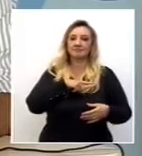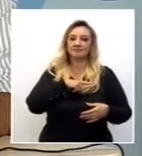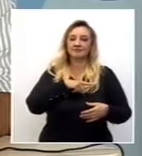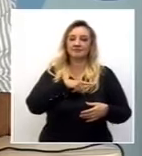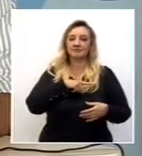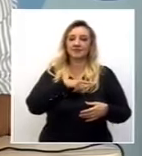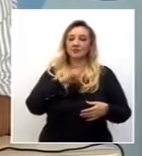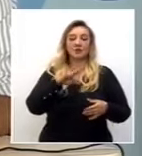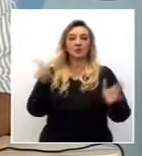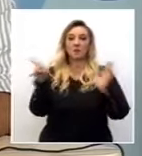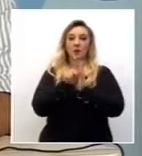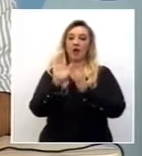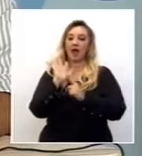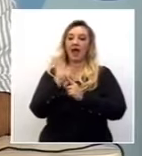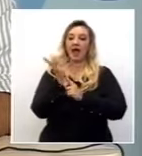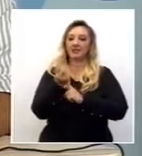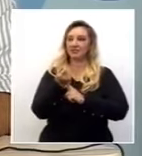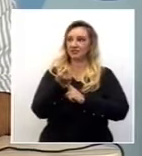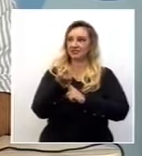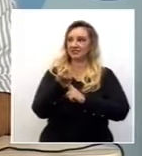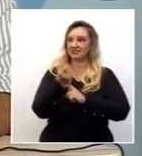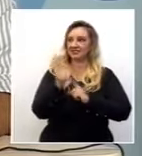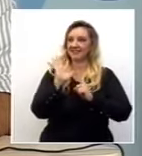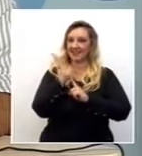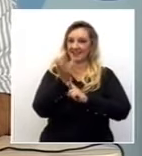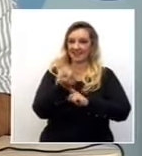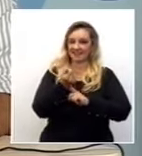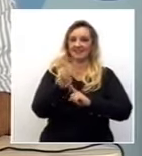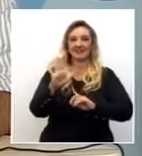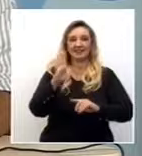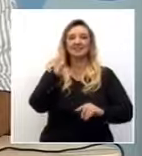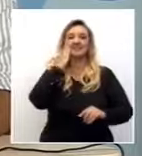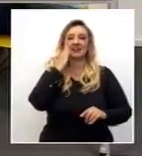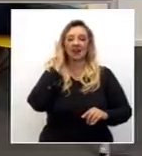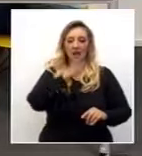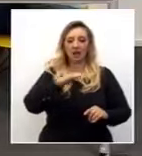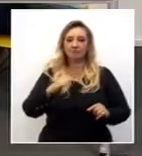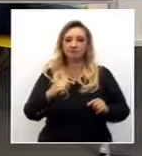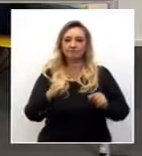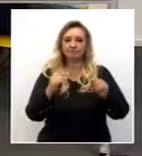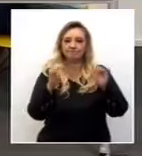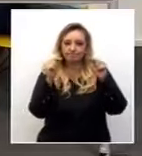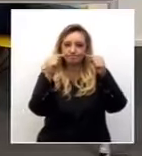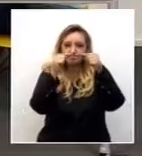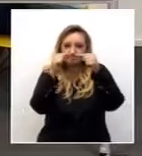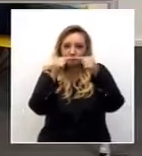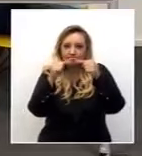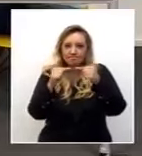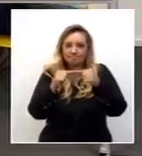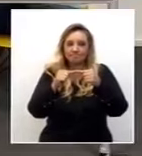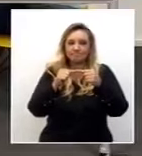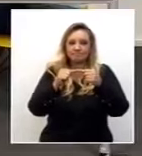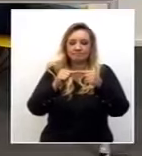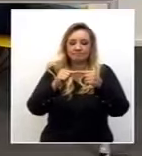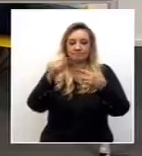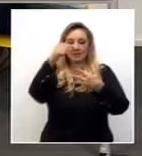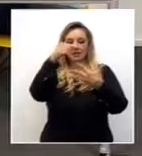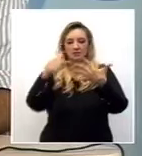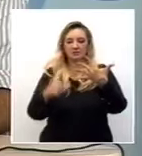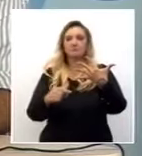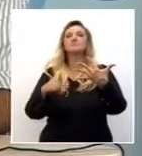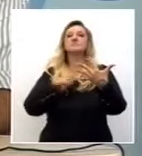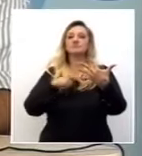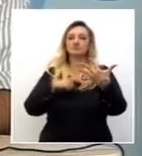voltado para a arte, né? Mas a gente sabe que os alunos eles têm afinidades por muitas disciplinas, né? O